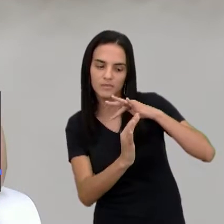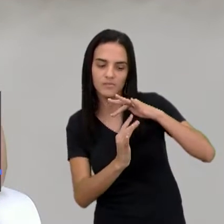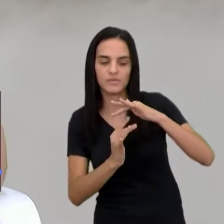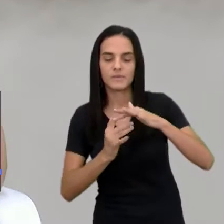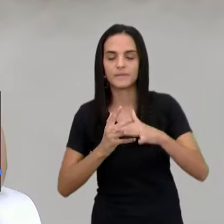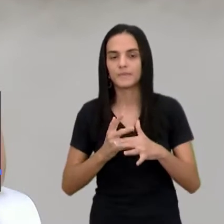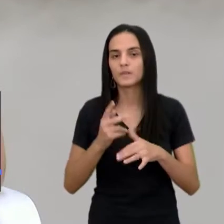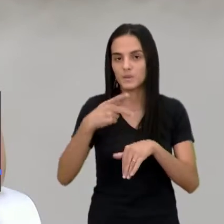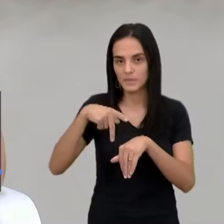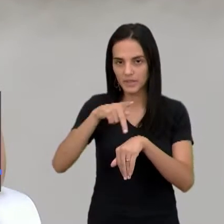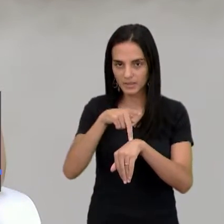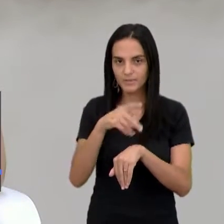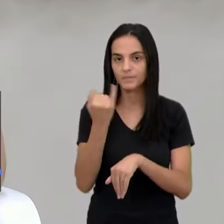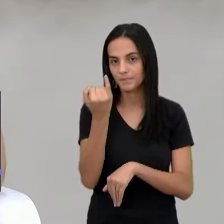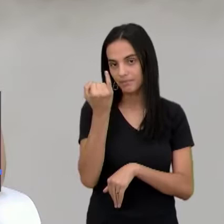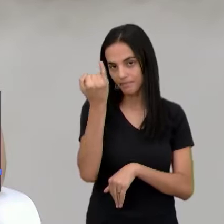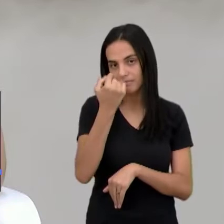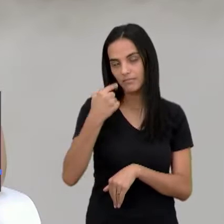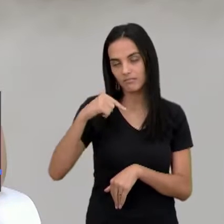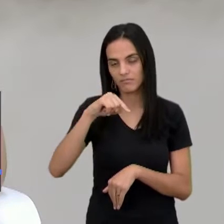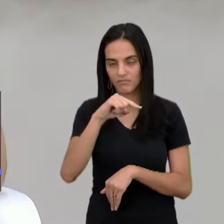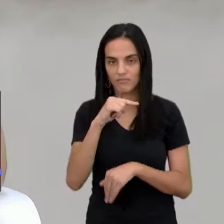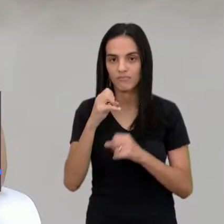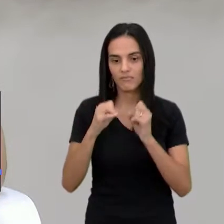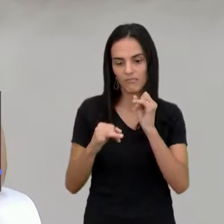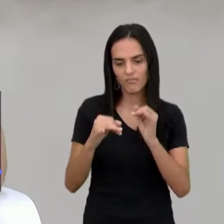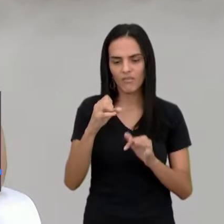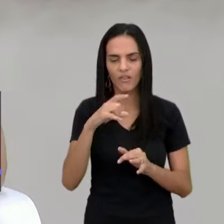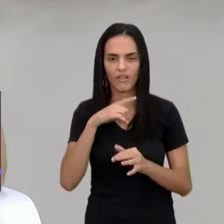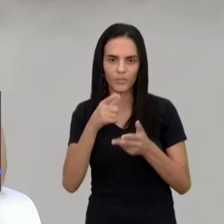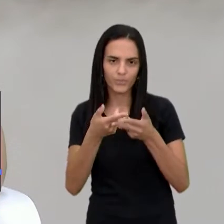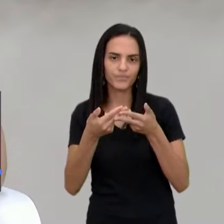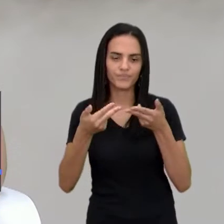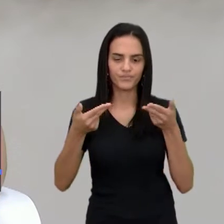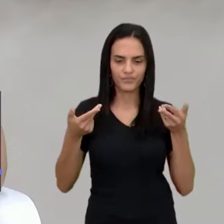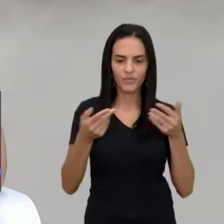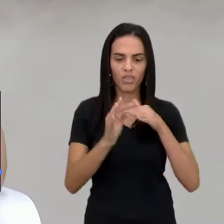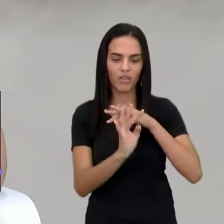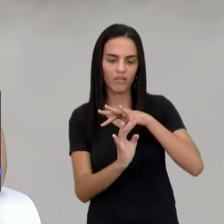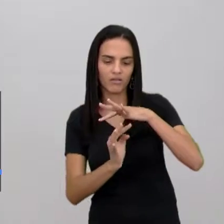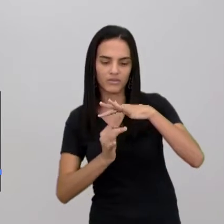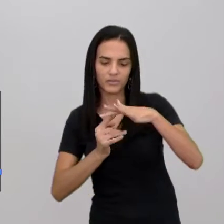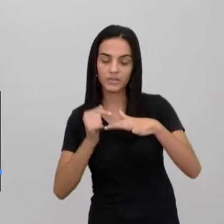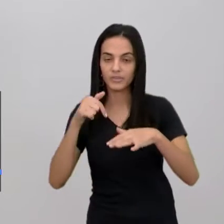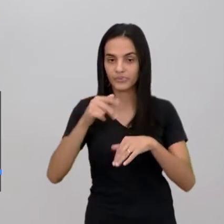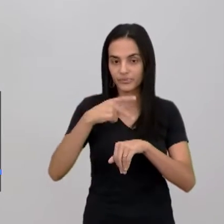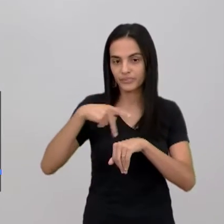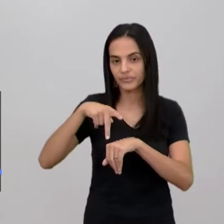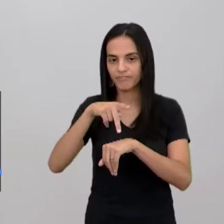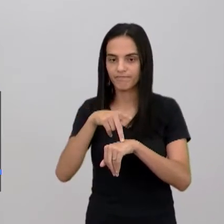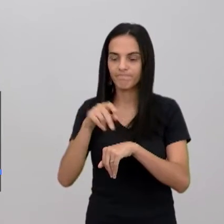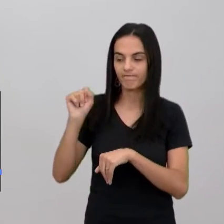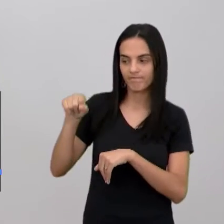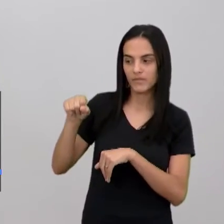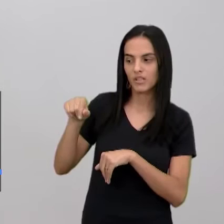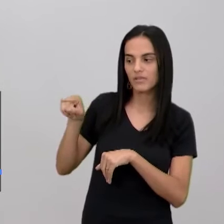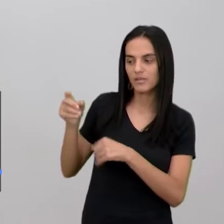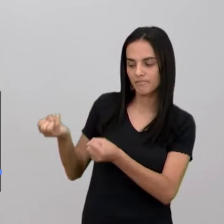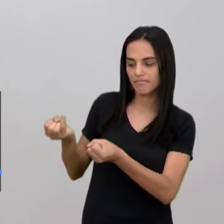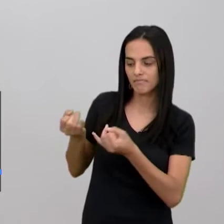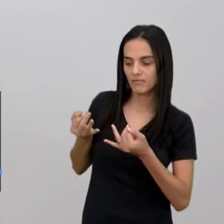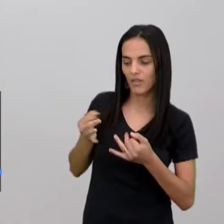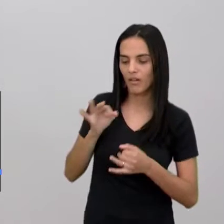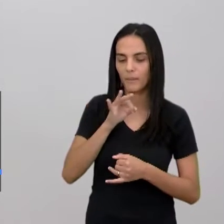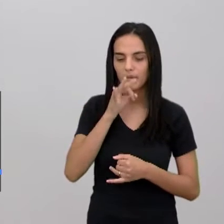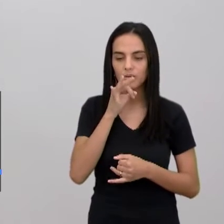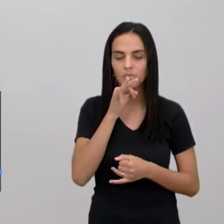super importante a gente retratar, já que tem muitos refugiados aqui no país. Isso. Mas você sabe que você tocou num ponto